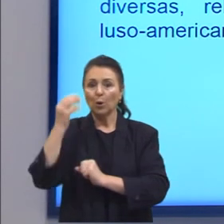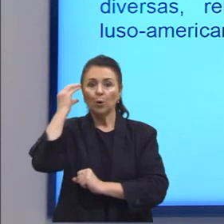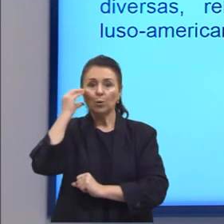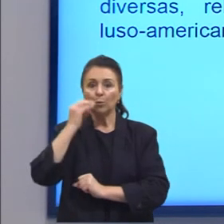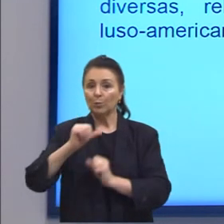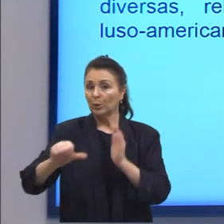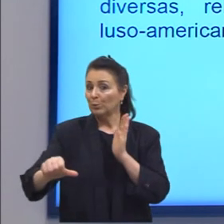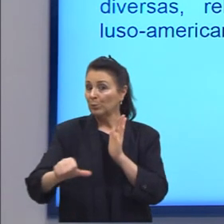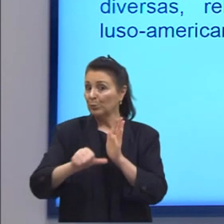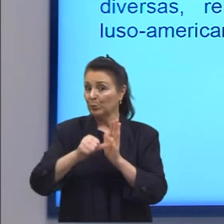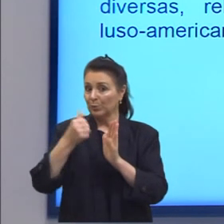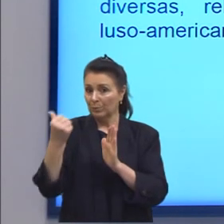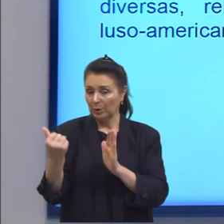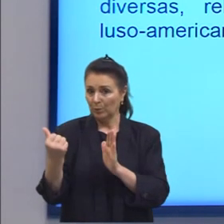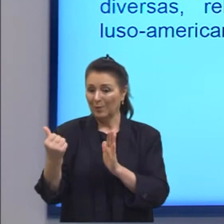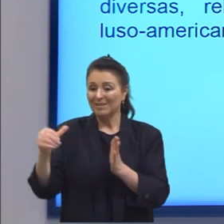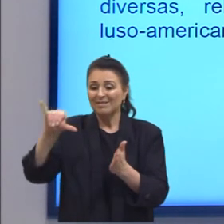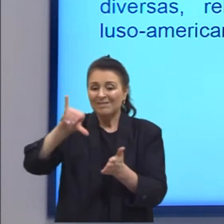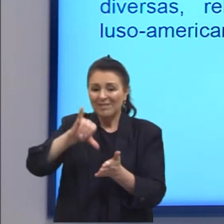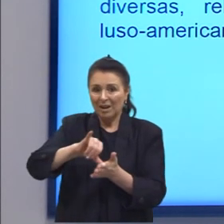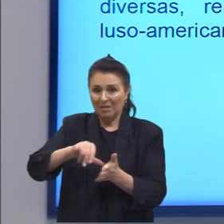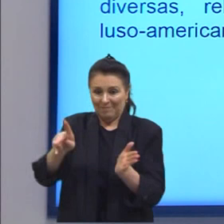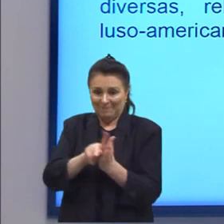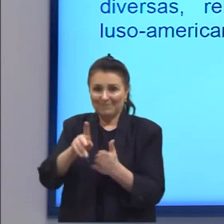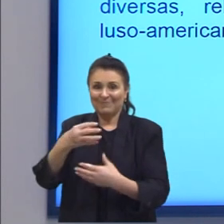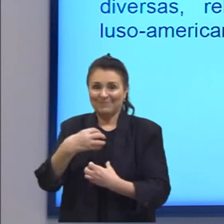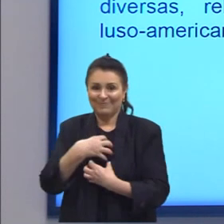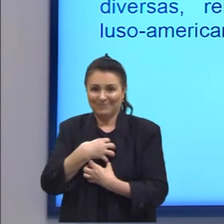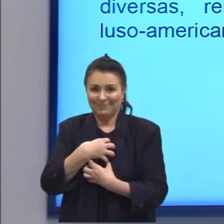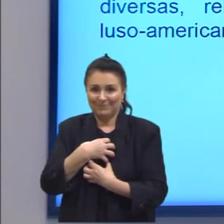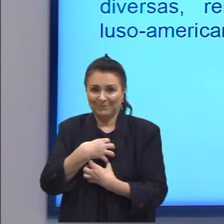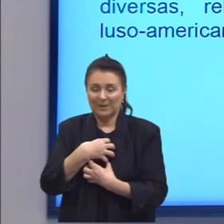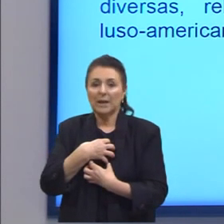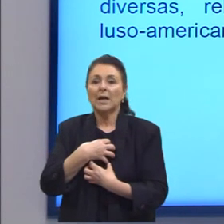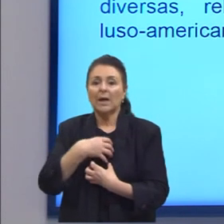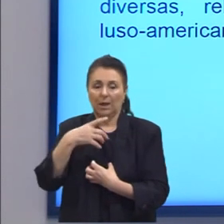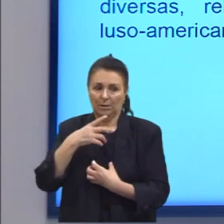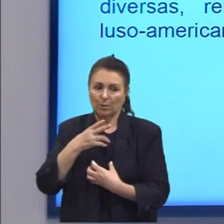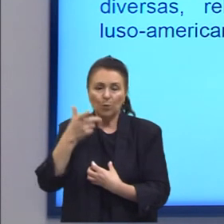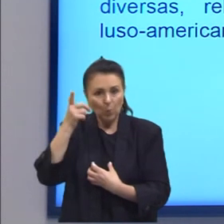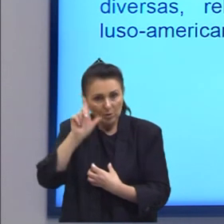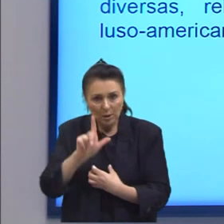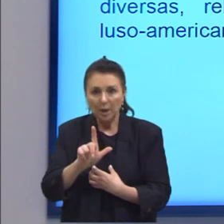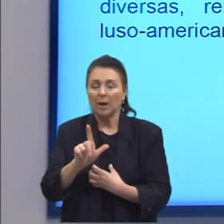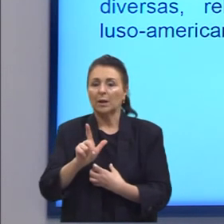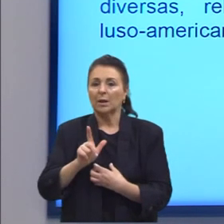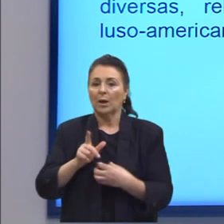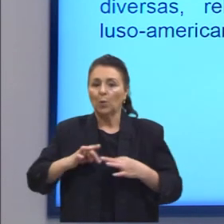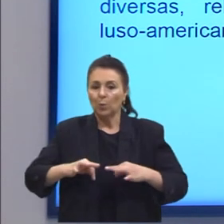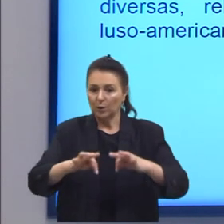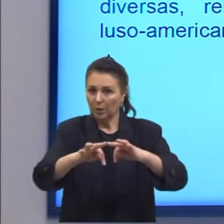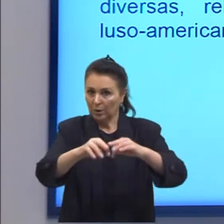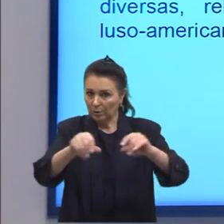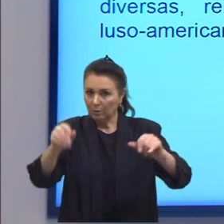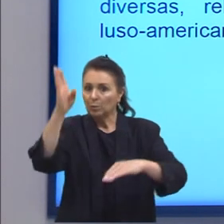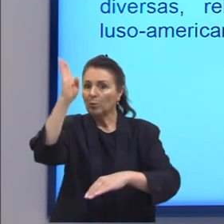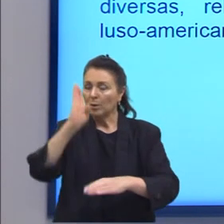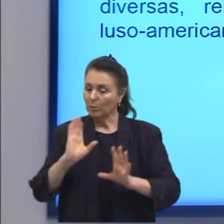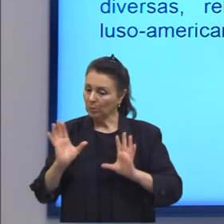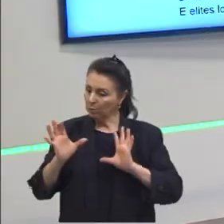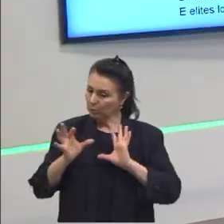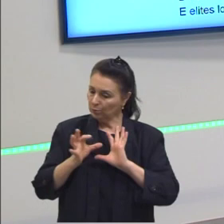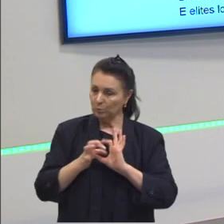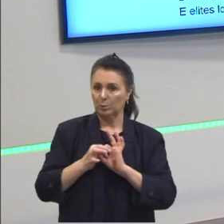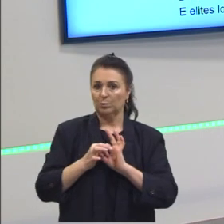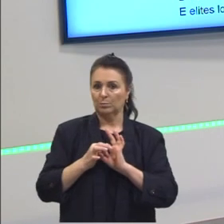ele centraliza esse poder e consegue um feito que é manter o território brasileiro unido né Se a gente for ver a América